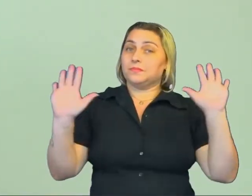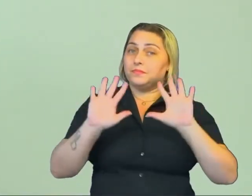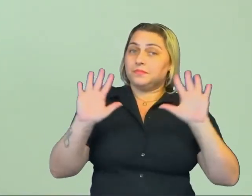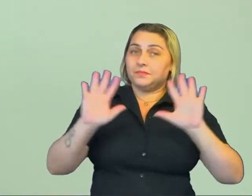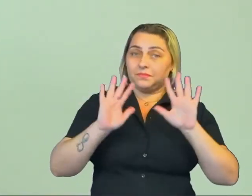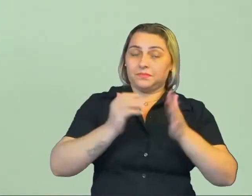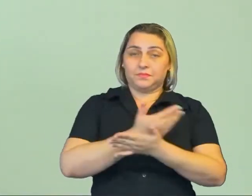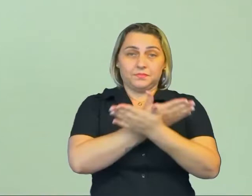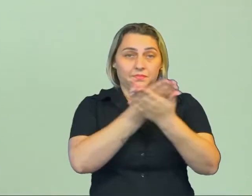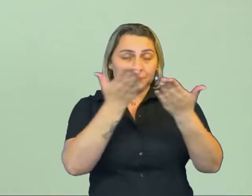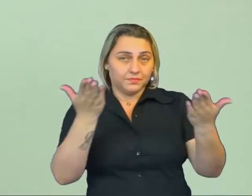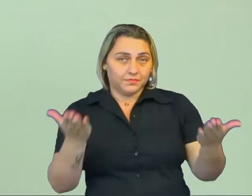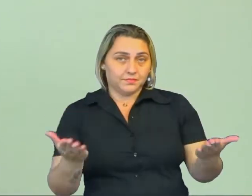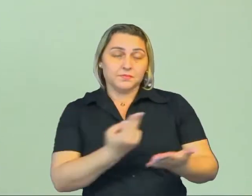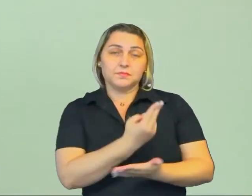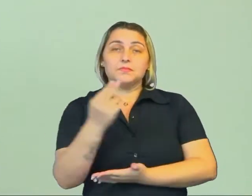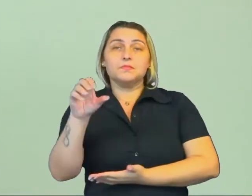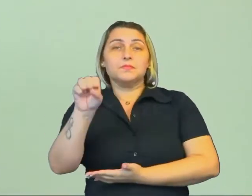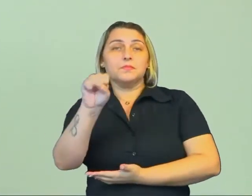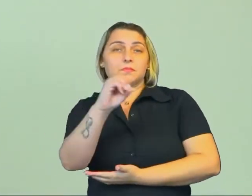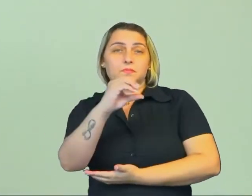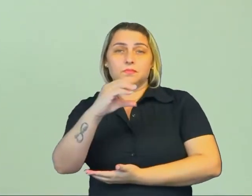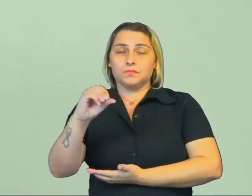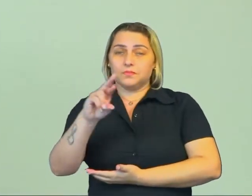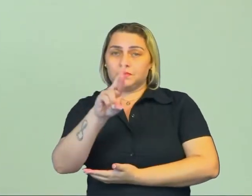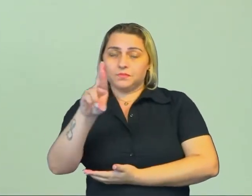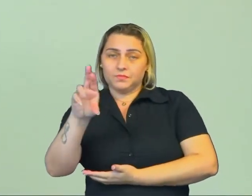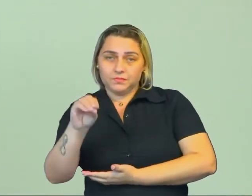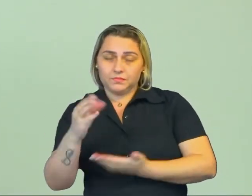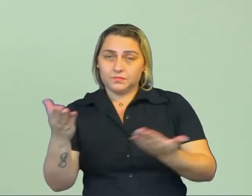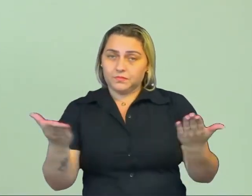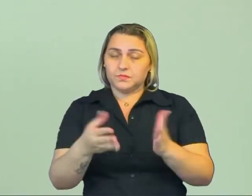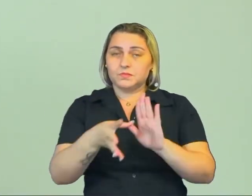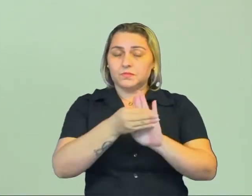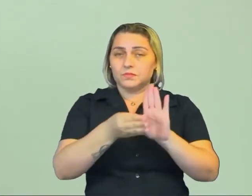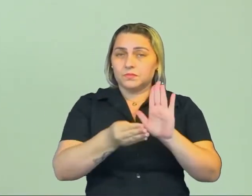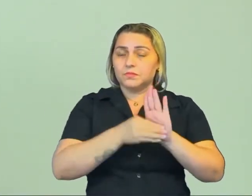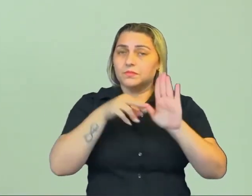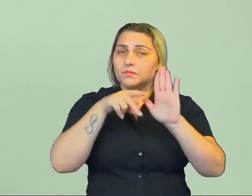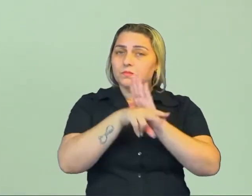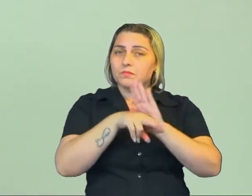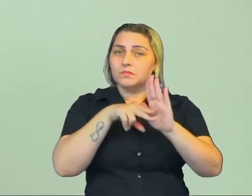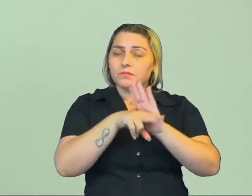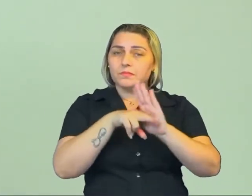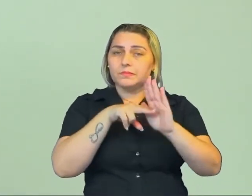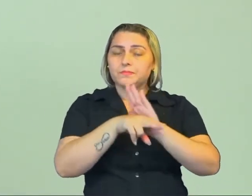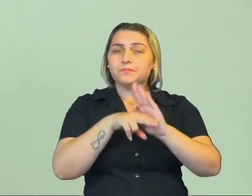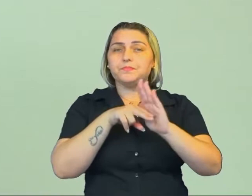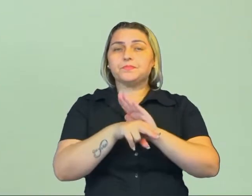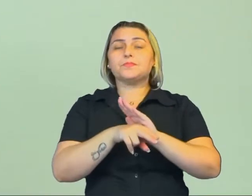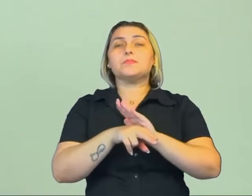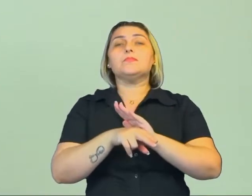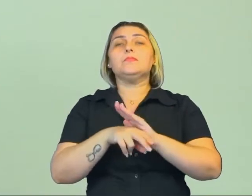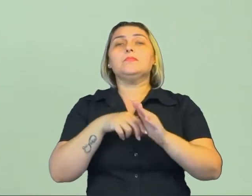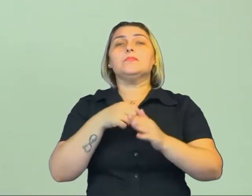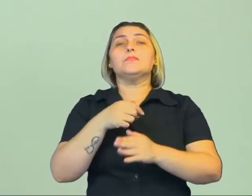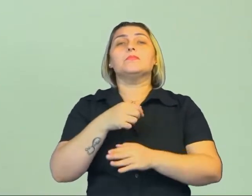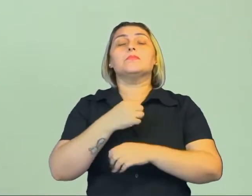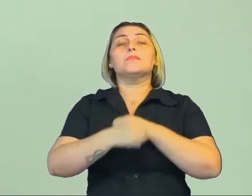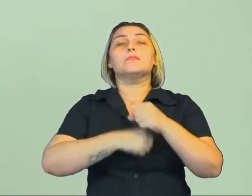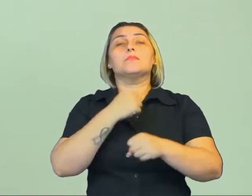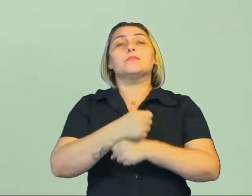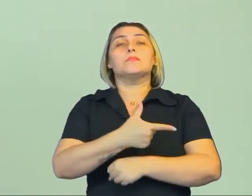Olá, meninos. Meu nome é Socorro. Vou trabalhar com vocês o conteúdo de biologia nesse ano de